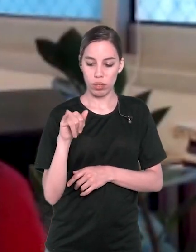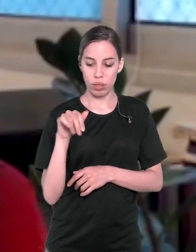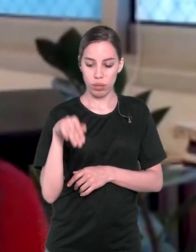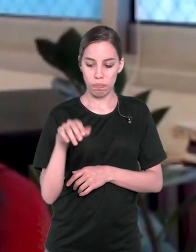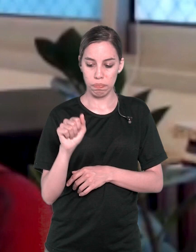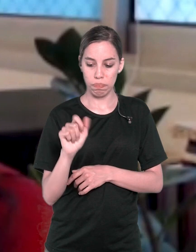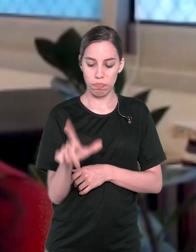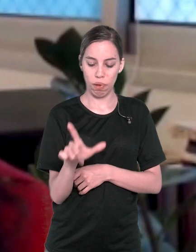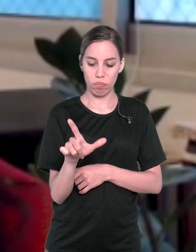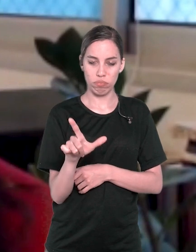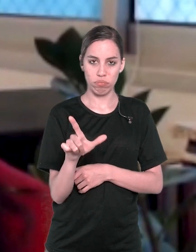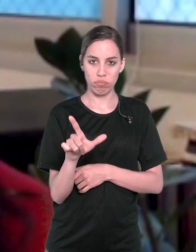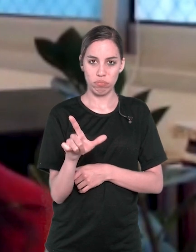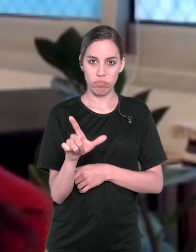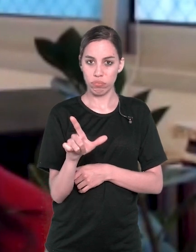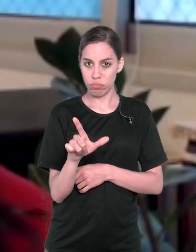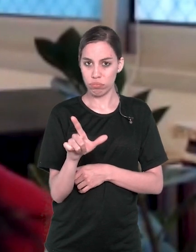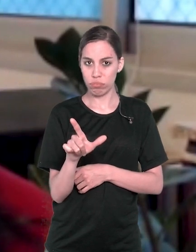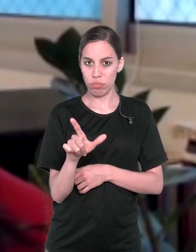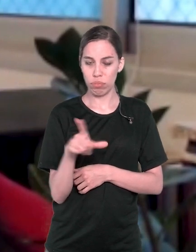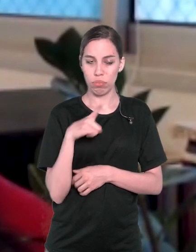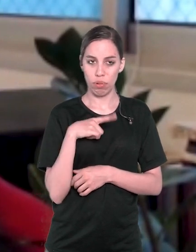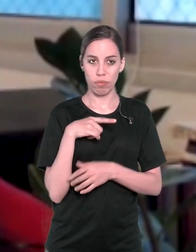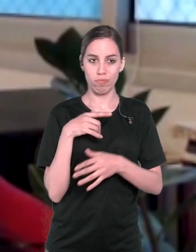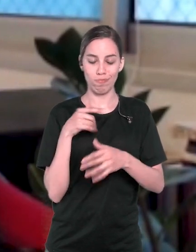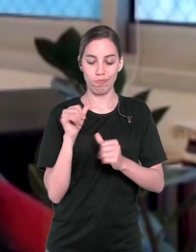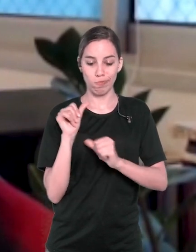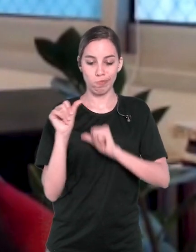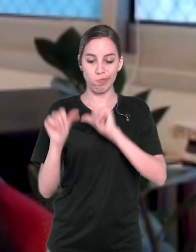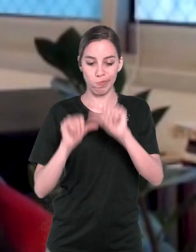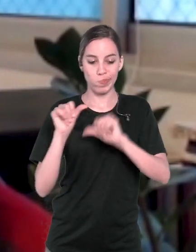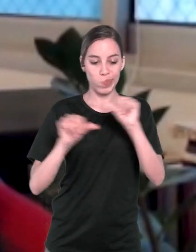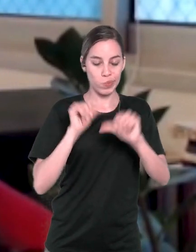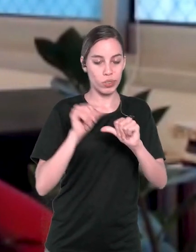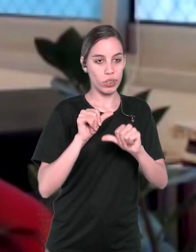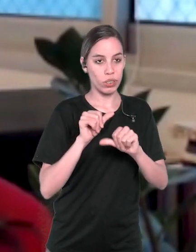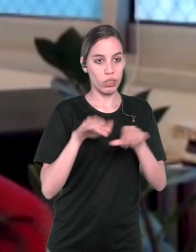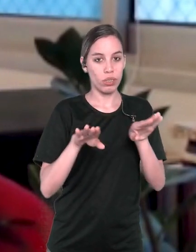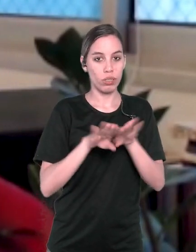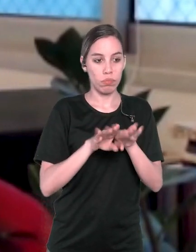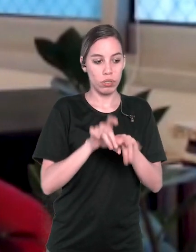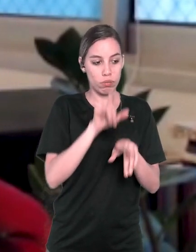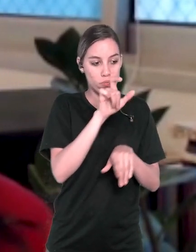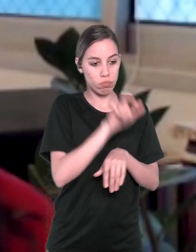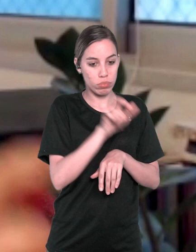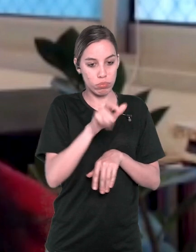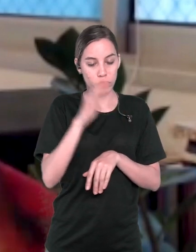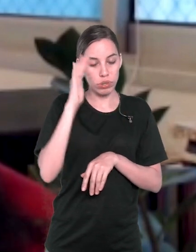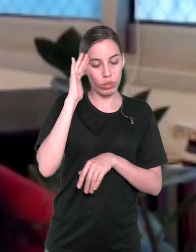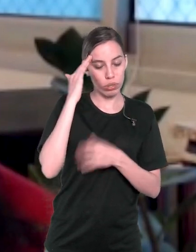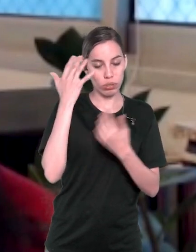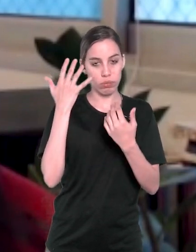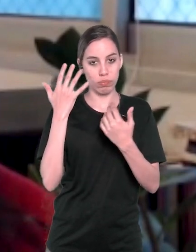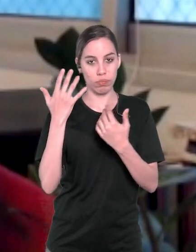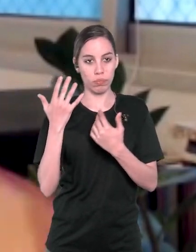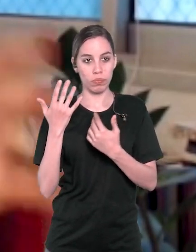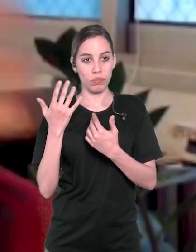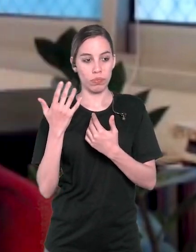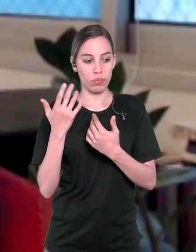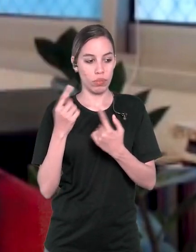interferir, né, na própria concepção, né, do animal na literatura, né,